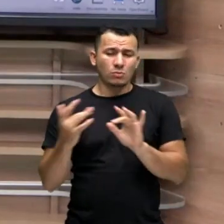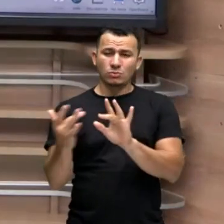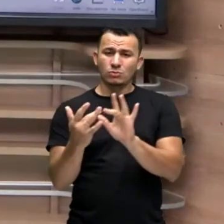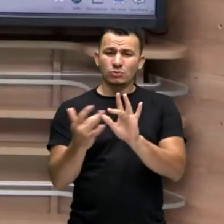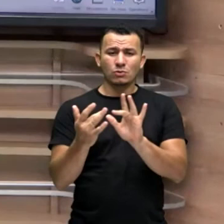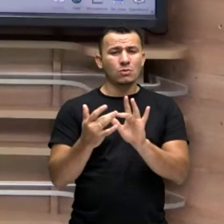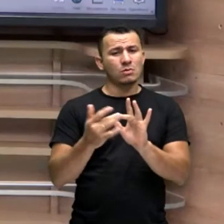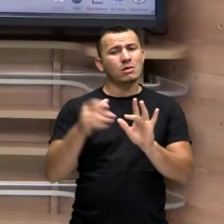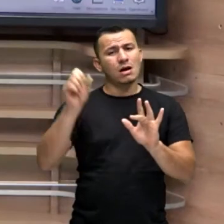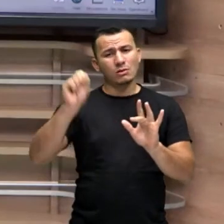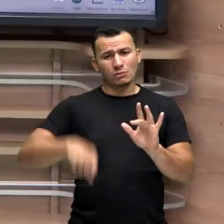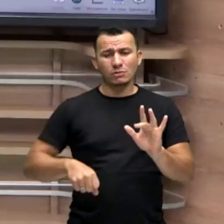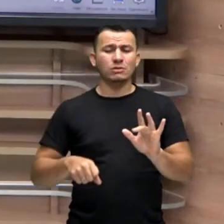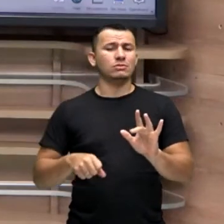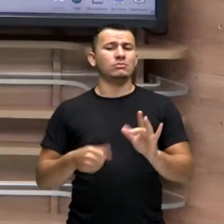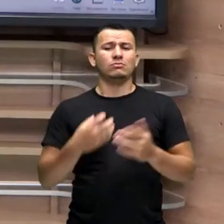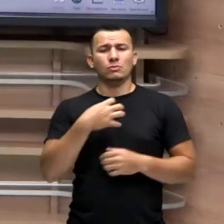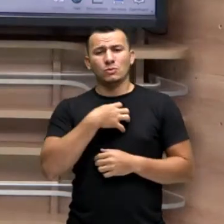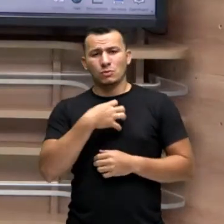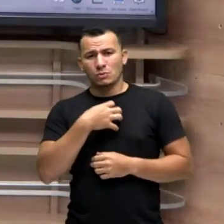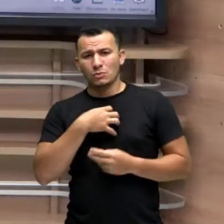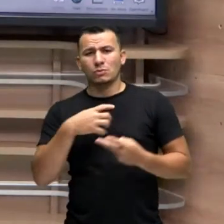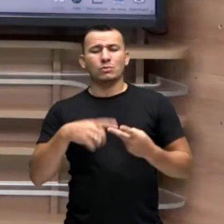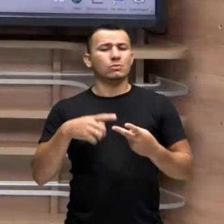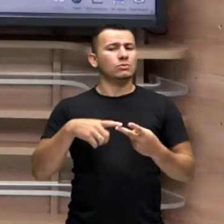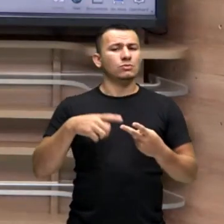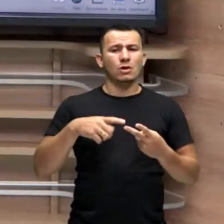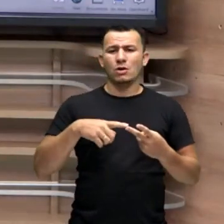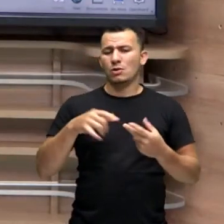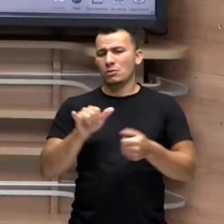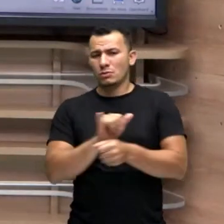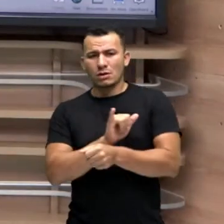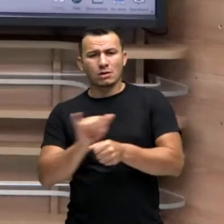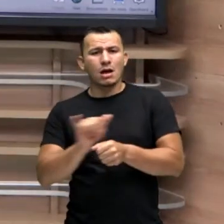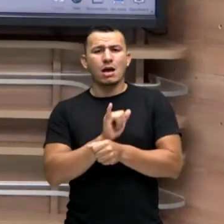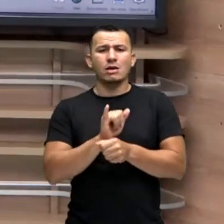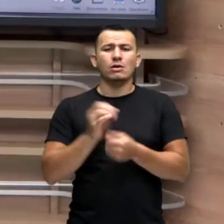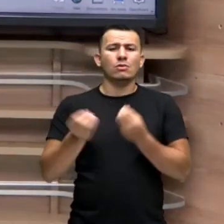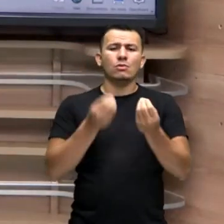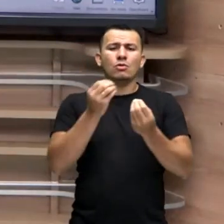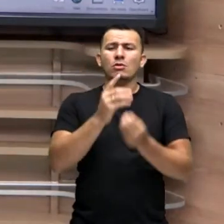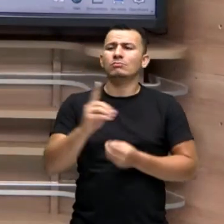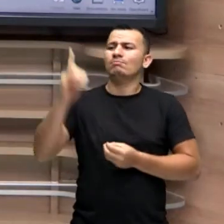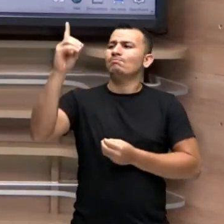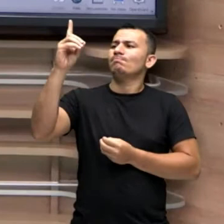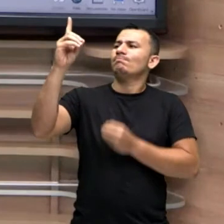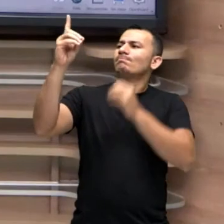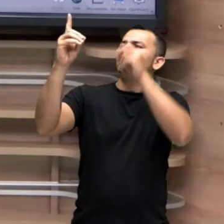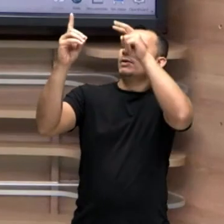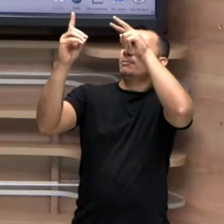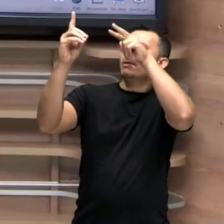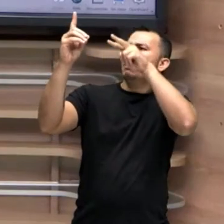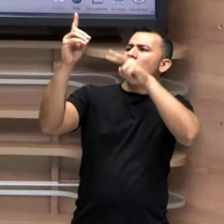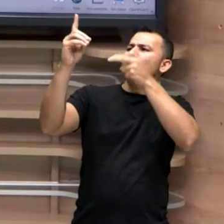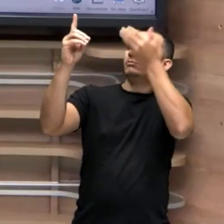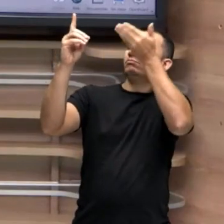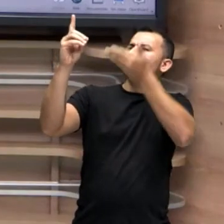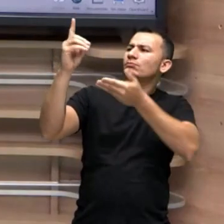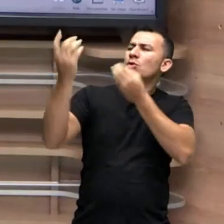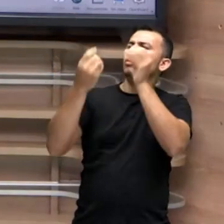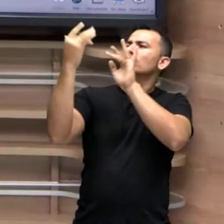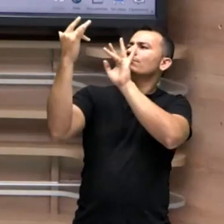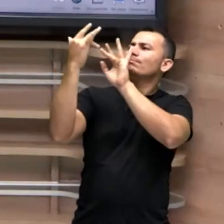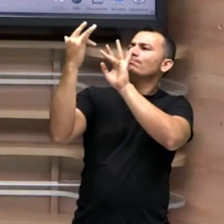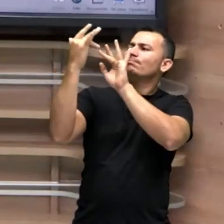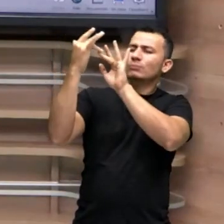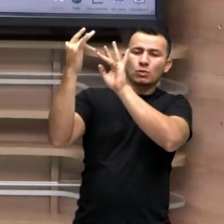com um jeito com uma maneira a viver Deus é de me relacionar